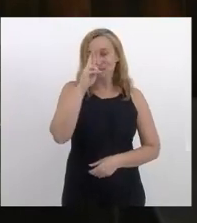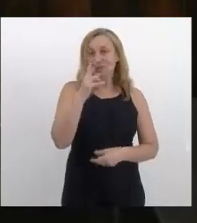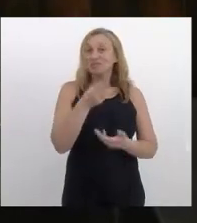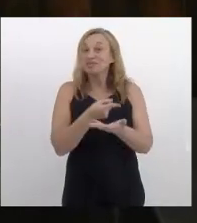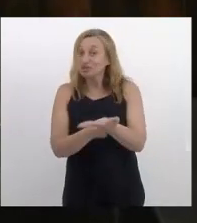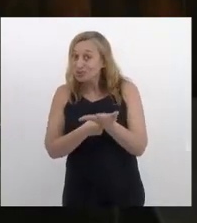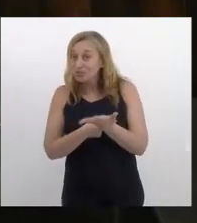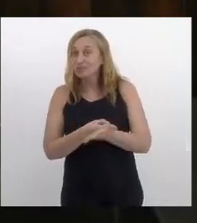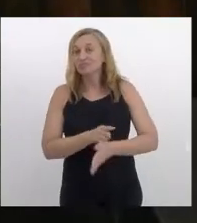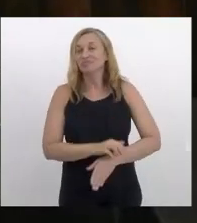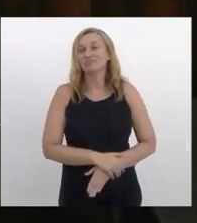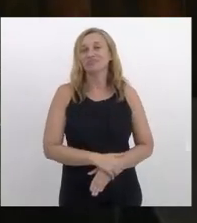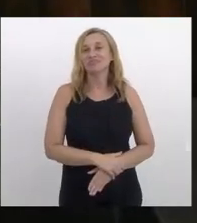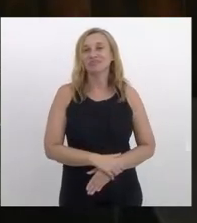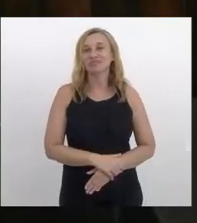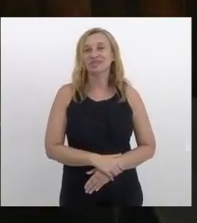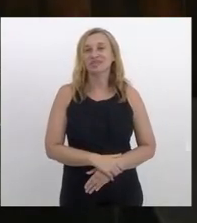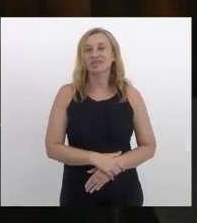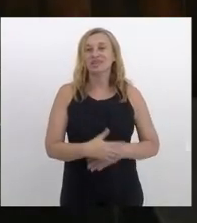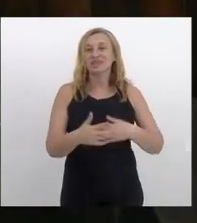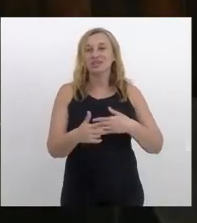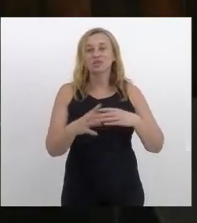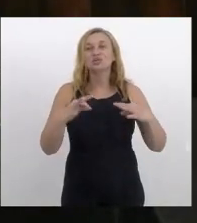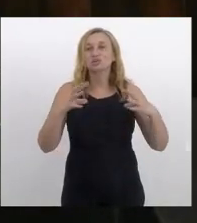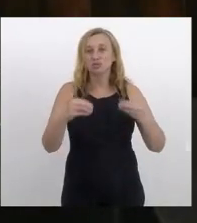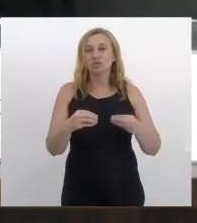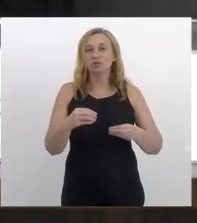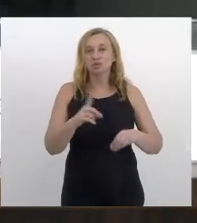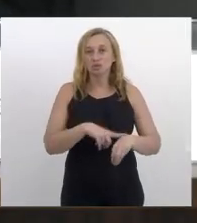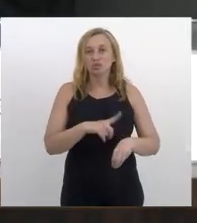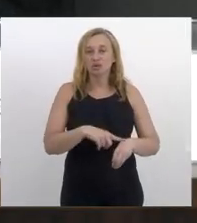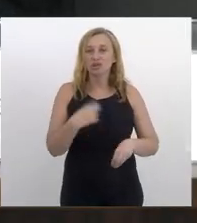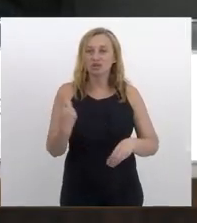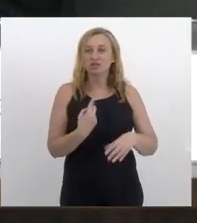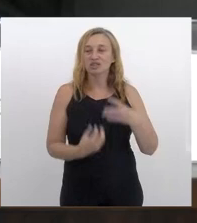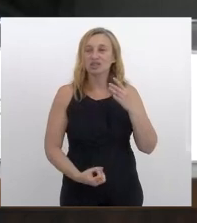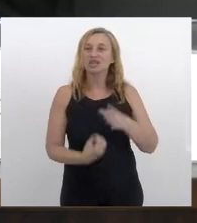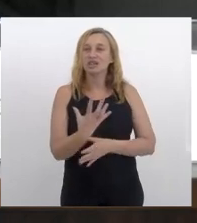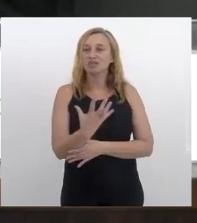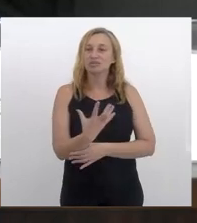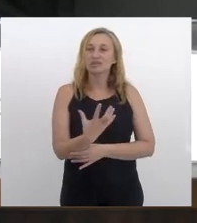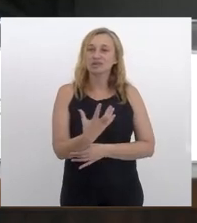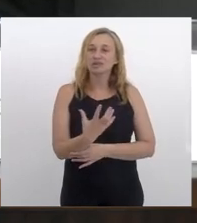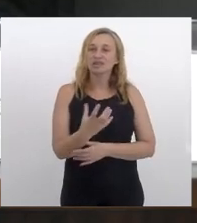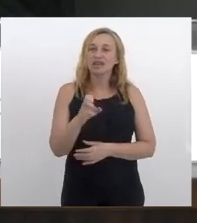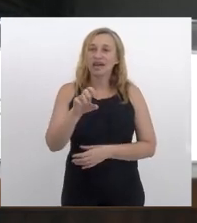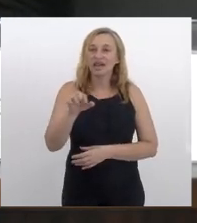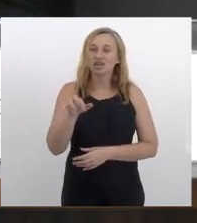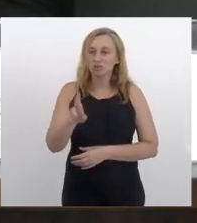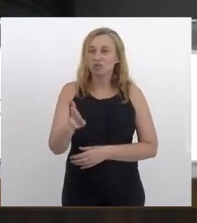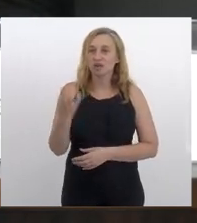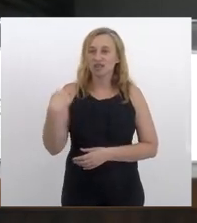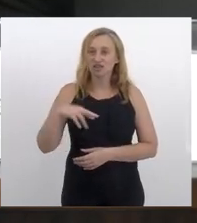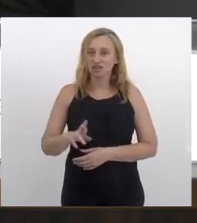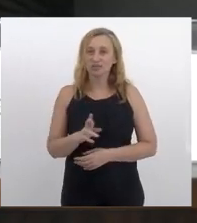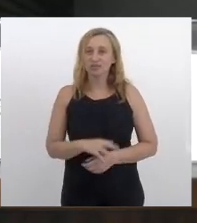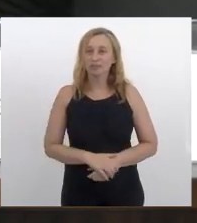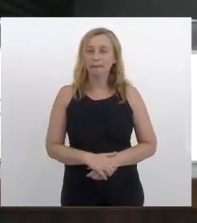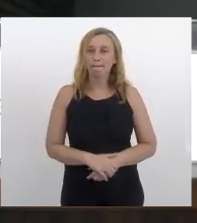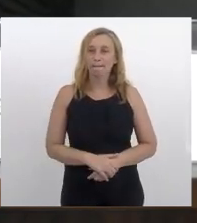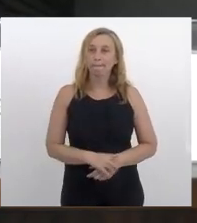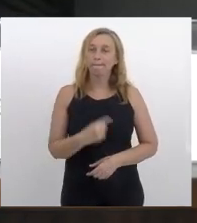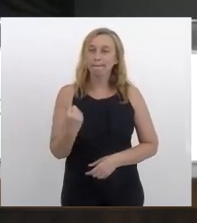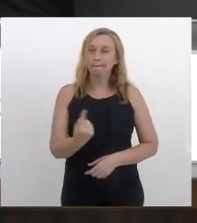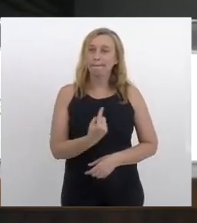ajudou, essa papelada toda andou, e nós realizamos a Expo Religião.